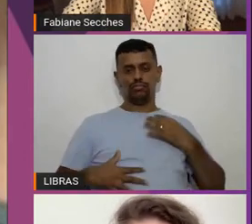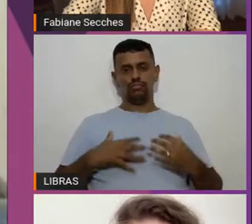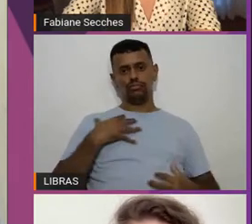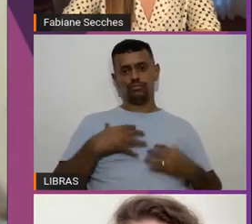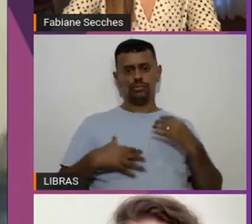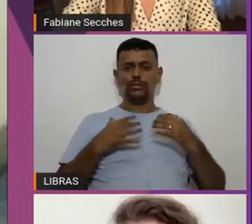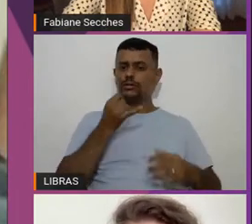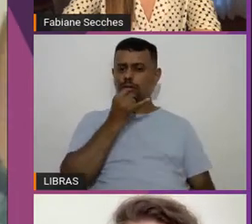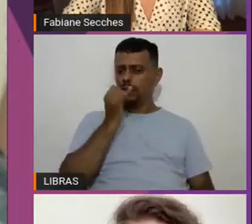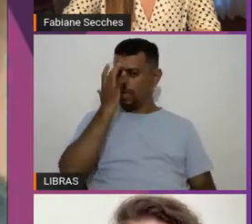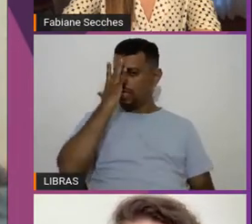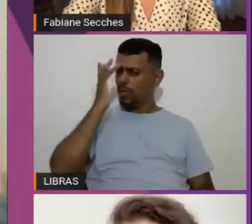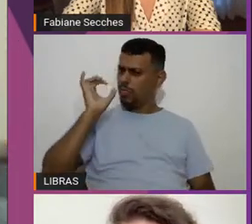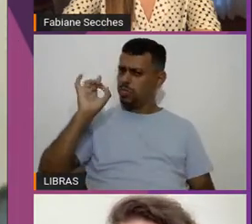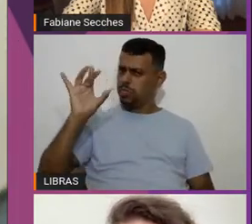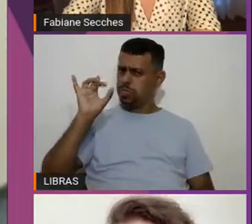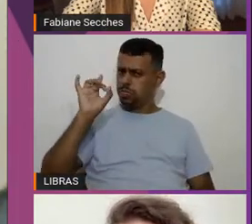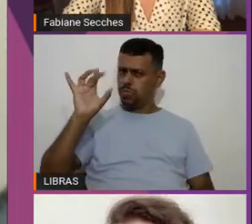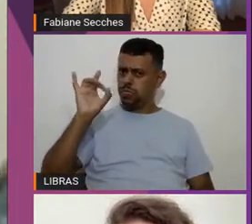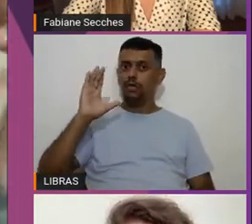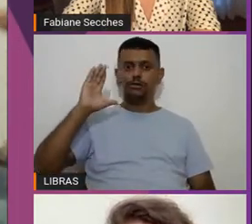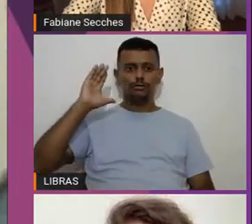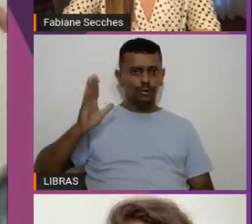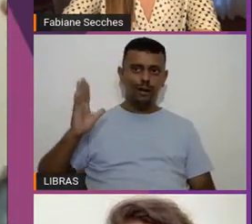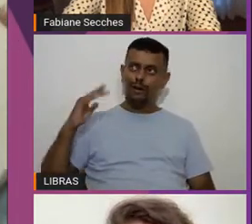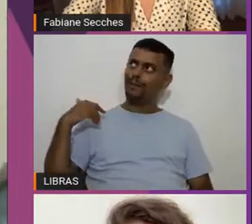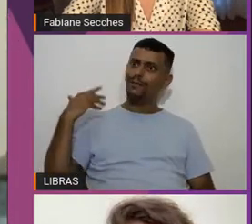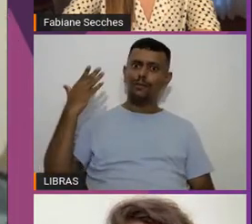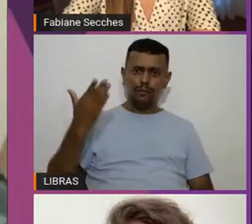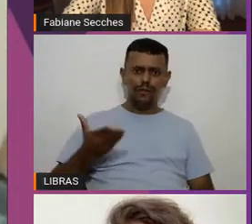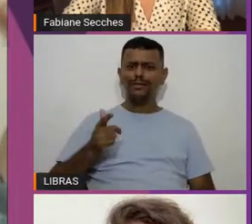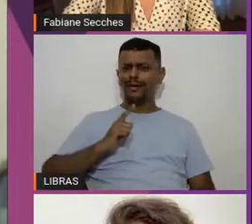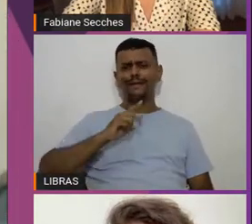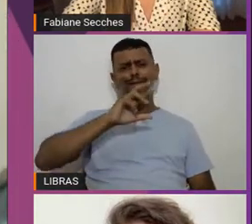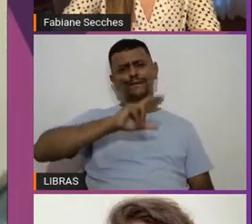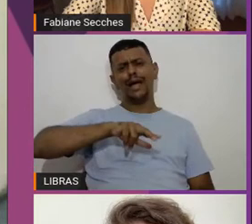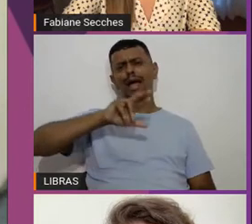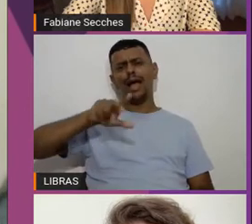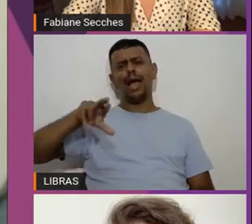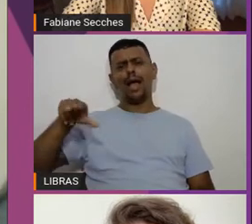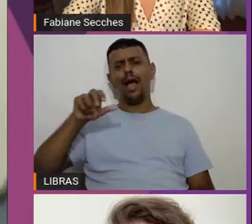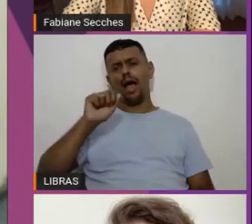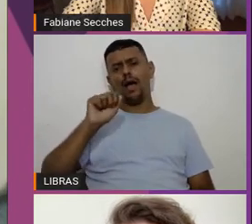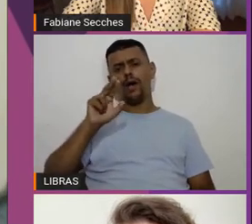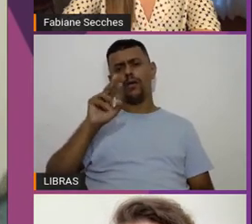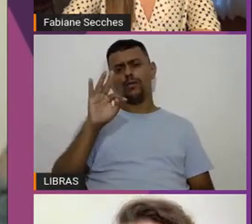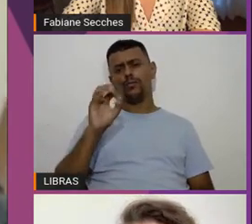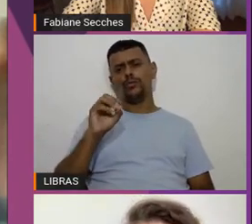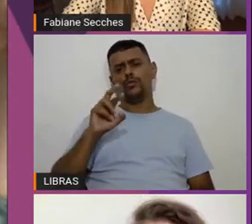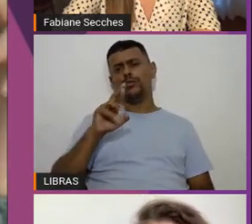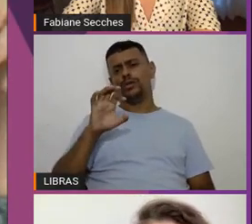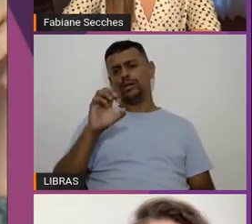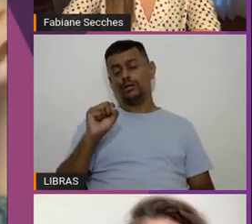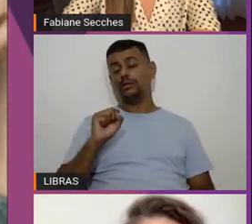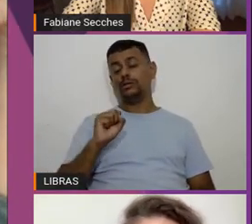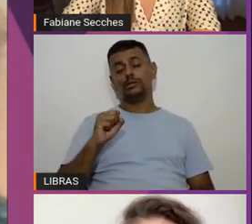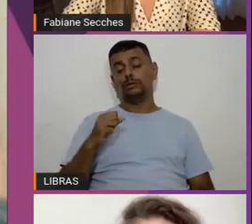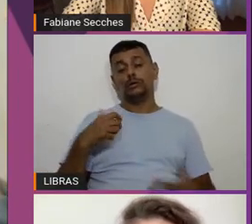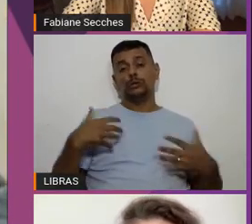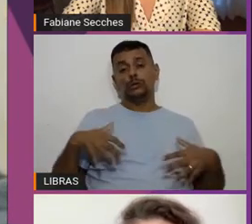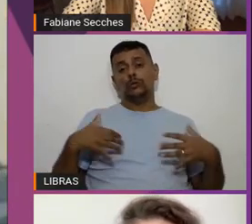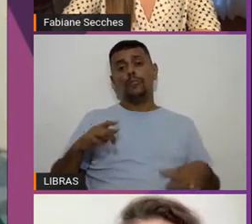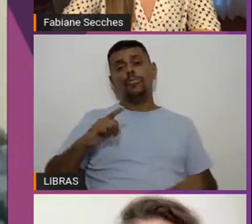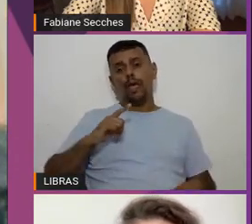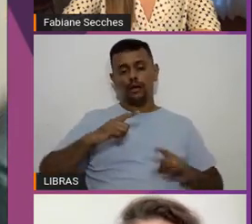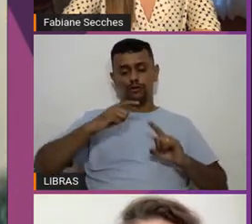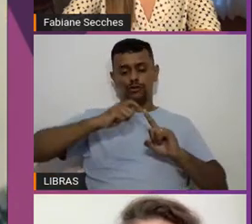escritores né que tem enxaqueca que Os Diários do casca aqui que estão muito presentes por exemplo na minha vida é